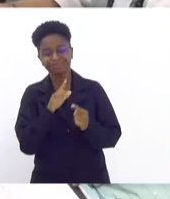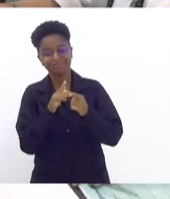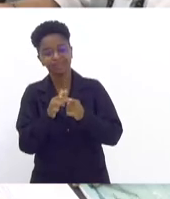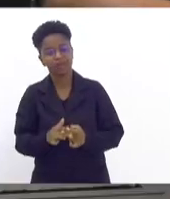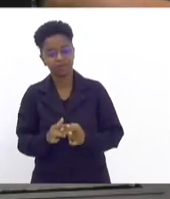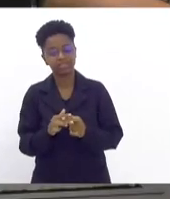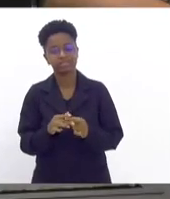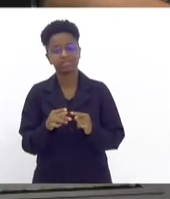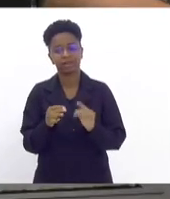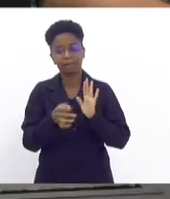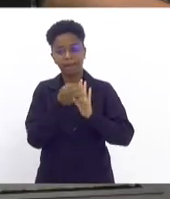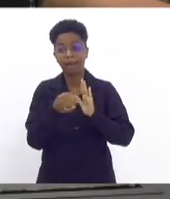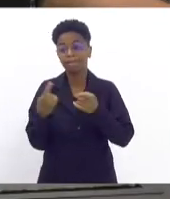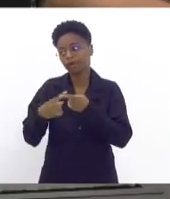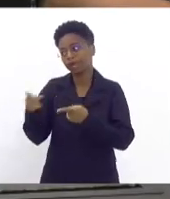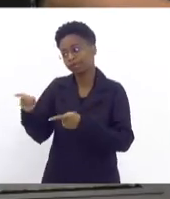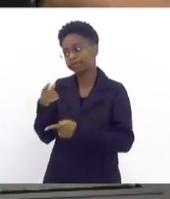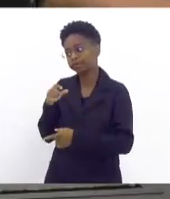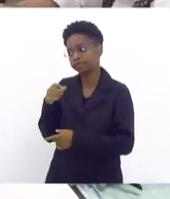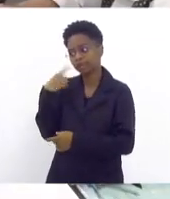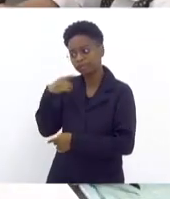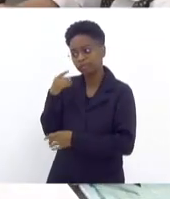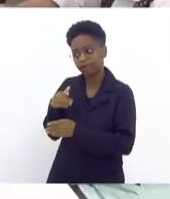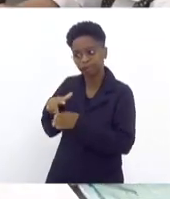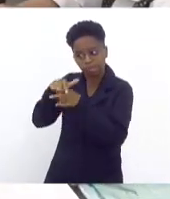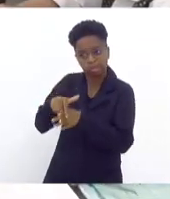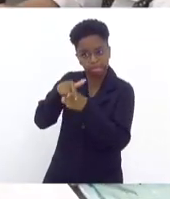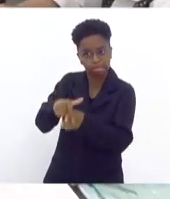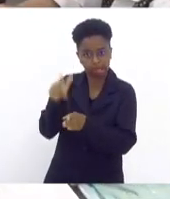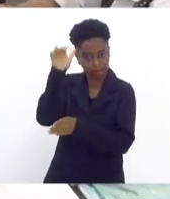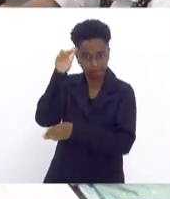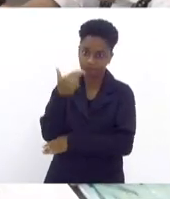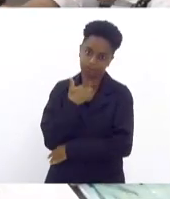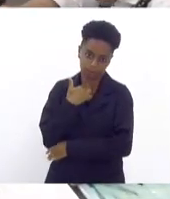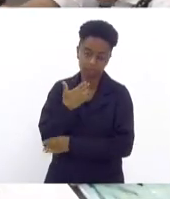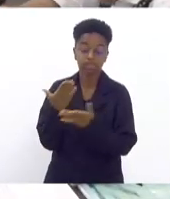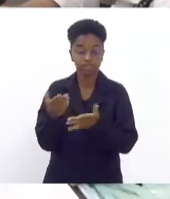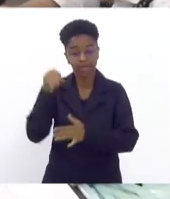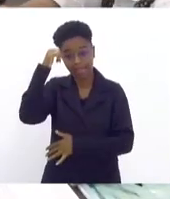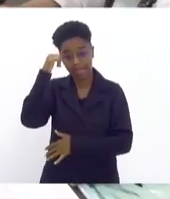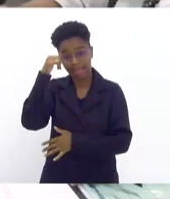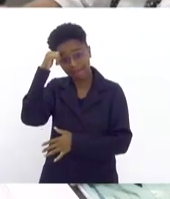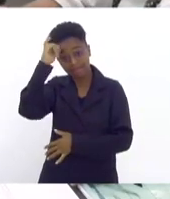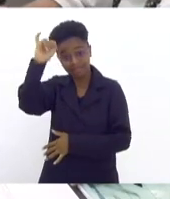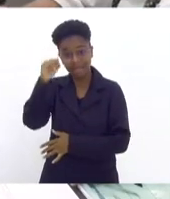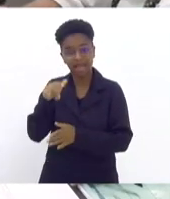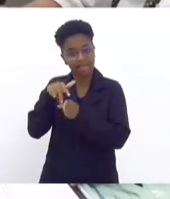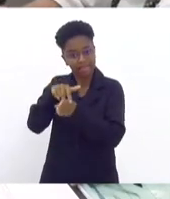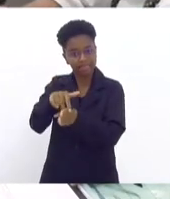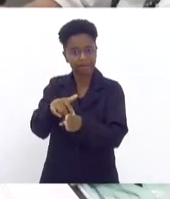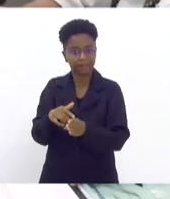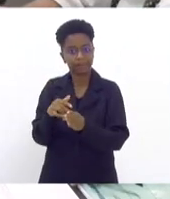o deputado Sérgio não poder entrar de cavalo. Um brilhante aponta para impedir que o deputado doutor Serginho entre no Bar de Pelé de cavalo,